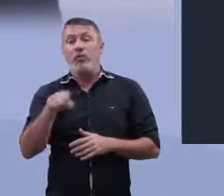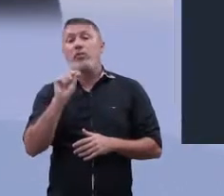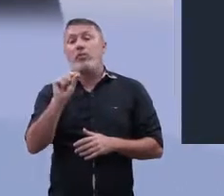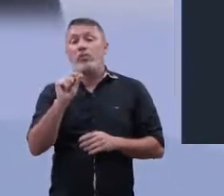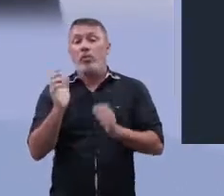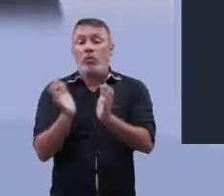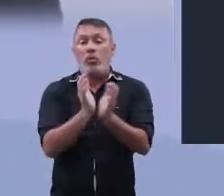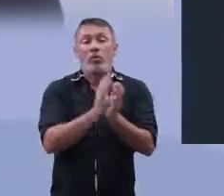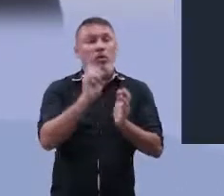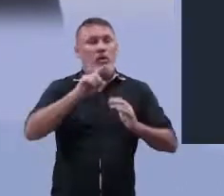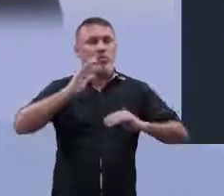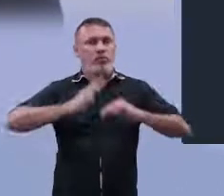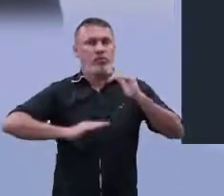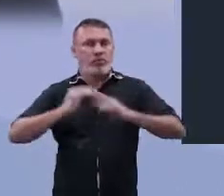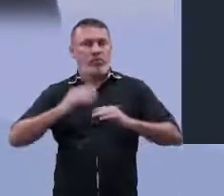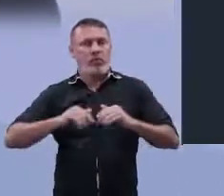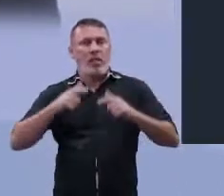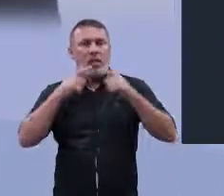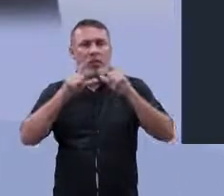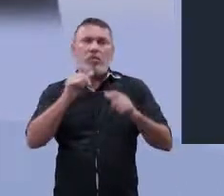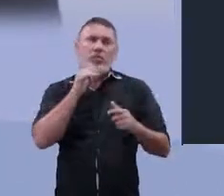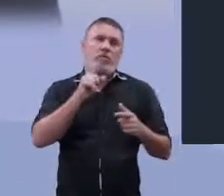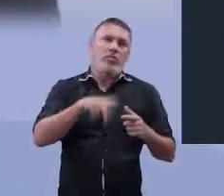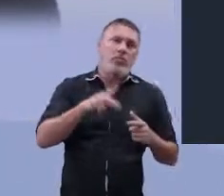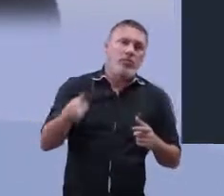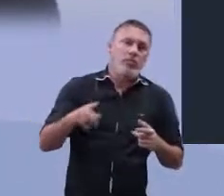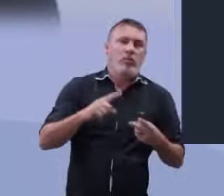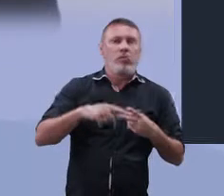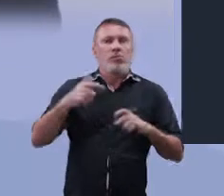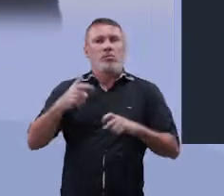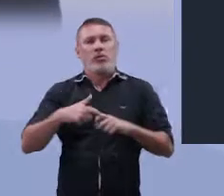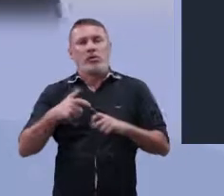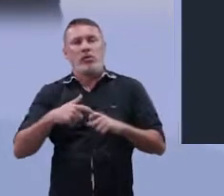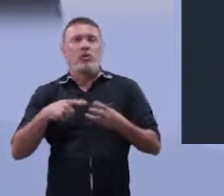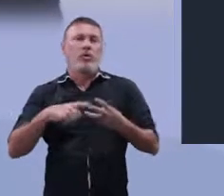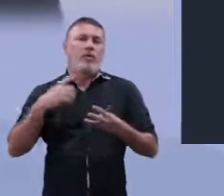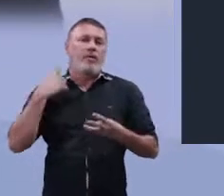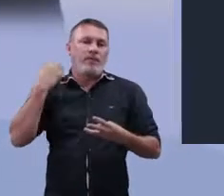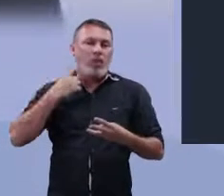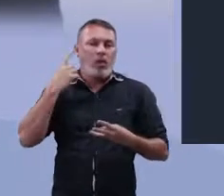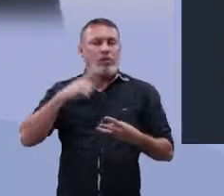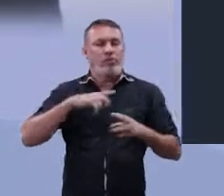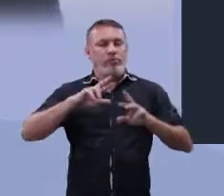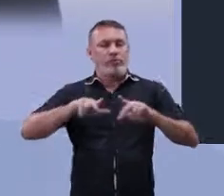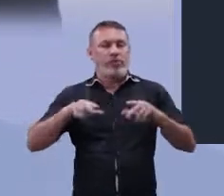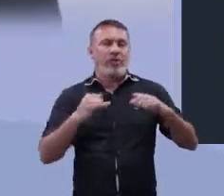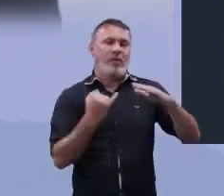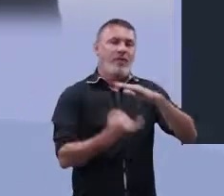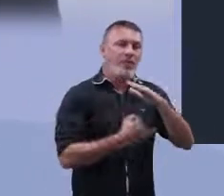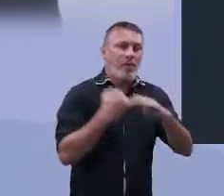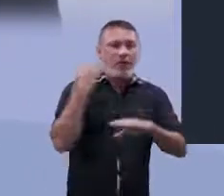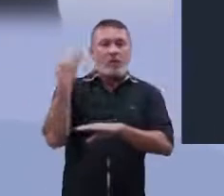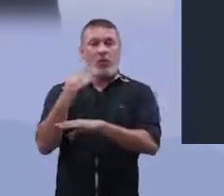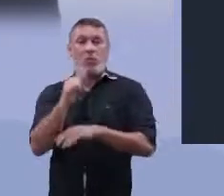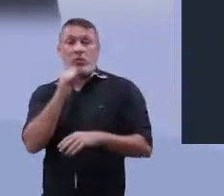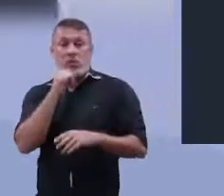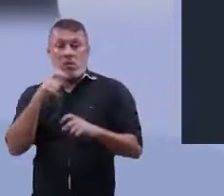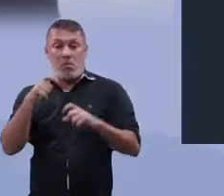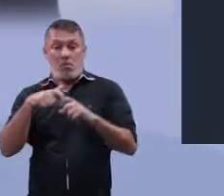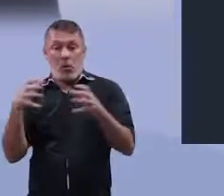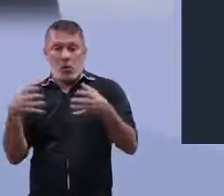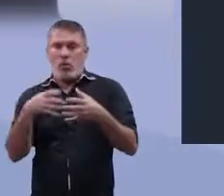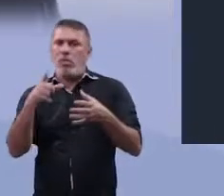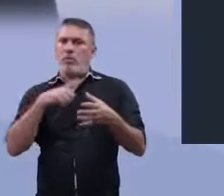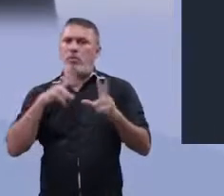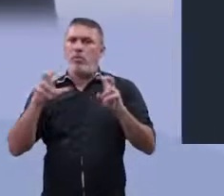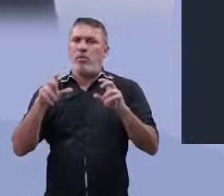relacionado à linguagem de grupos profissionais, por exemplo, professores, médicos, advogados. Então, um grupo de médicos, eles vão usar